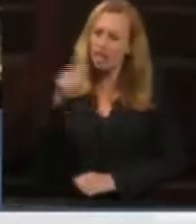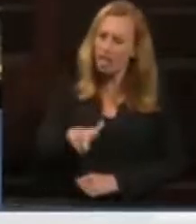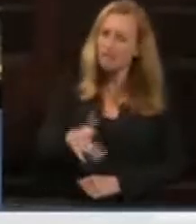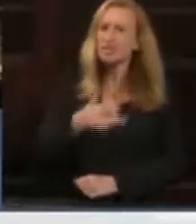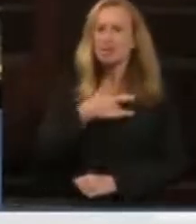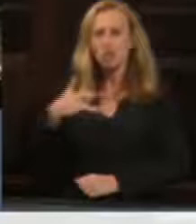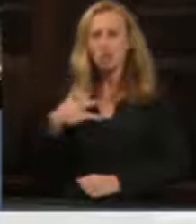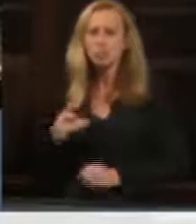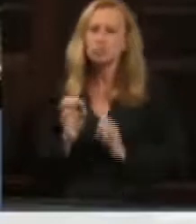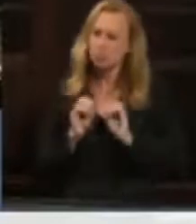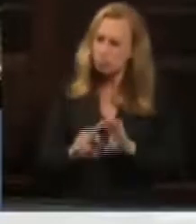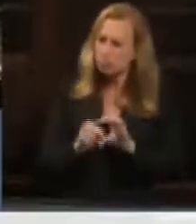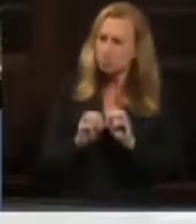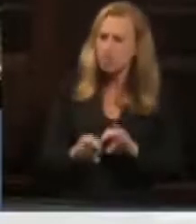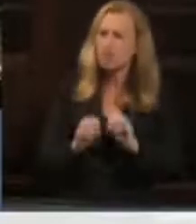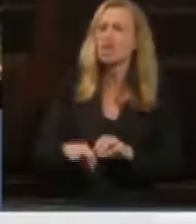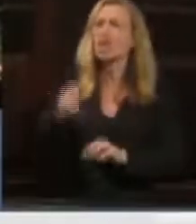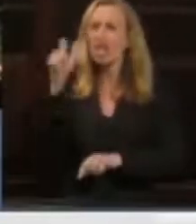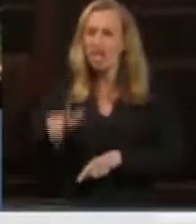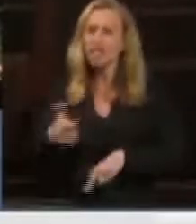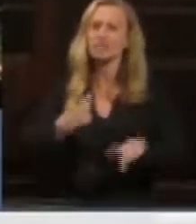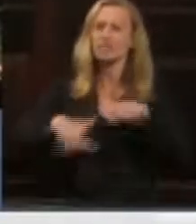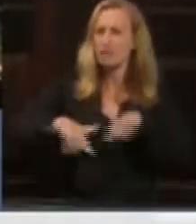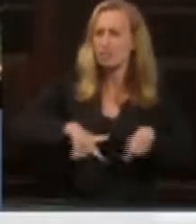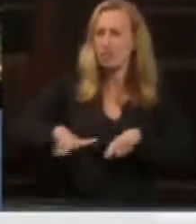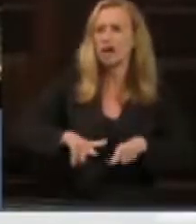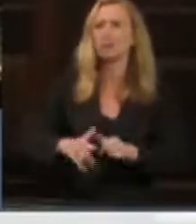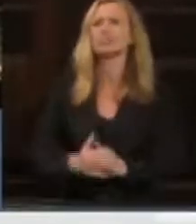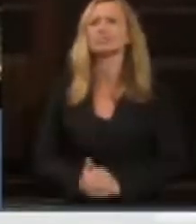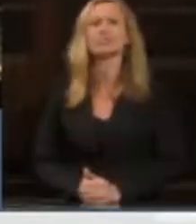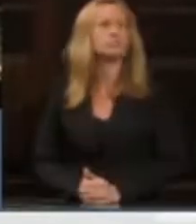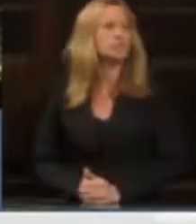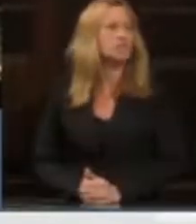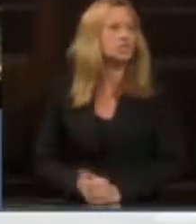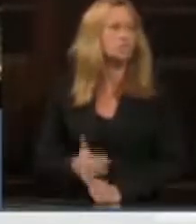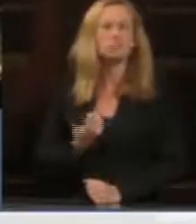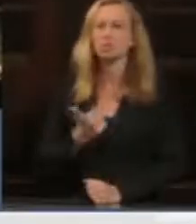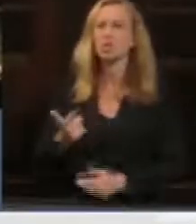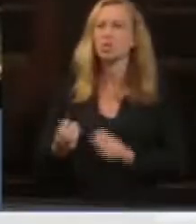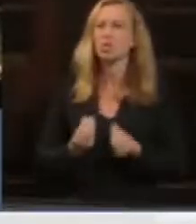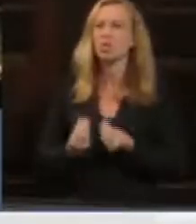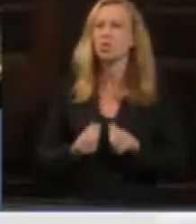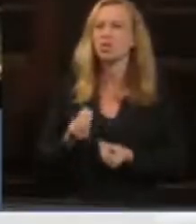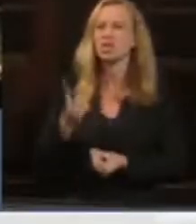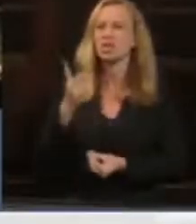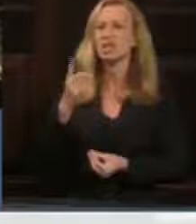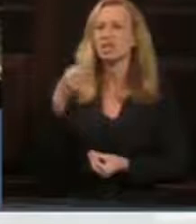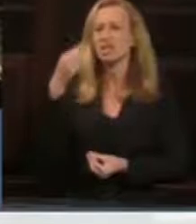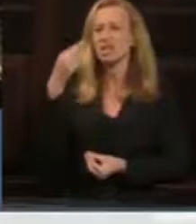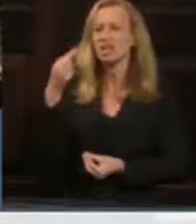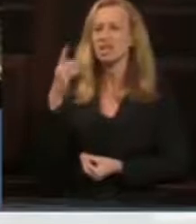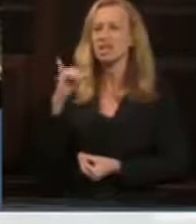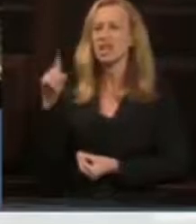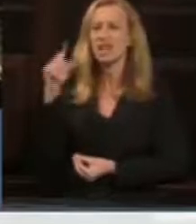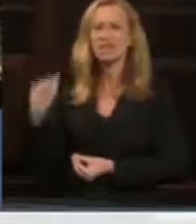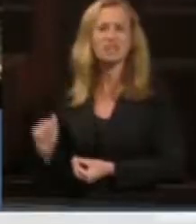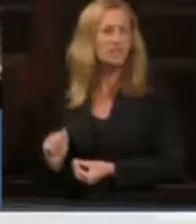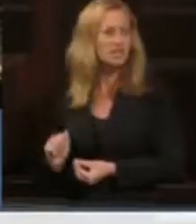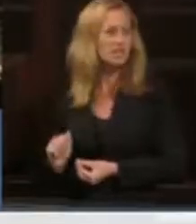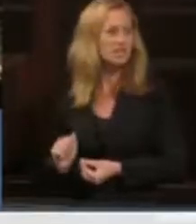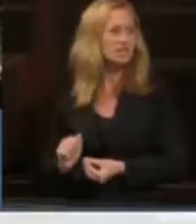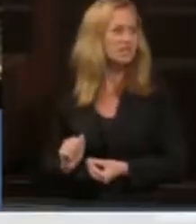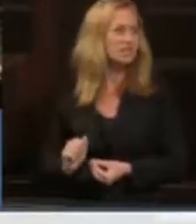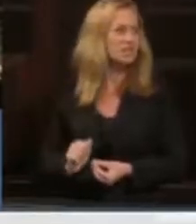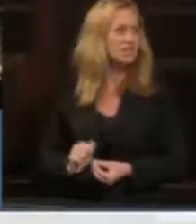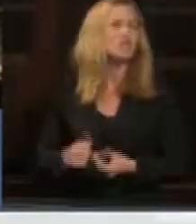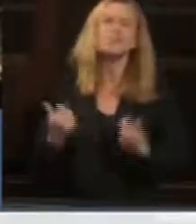é educação, é trabalho. Não dá mais para idealizar uma segurança pública genocida. É